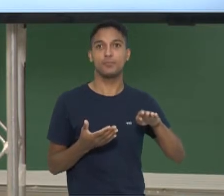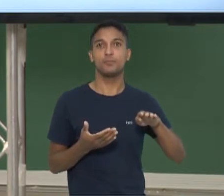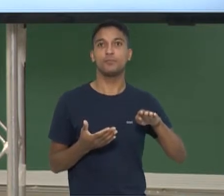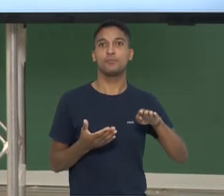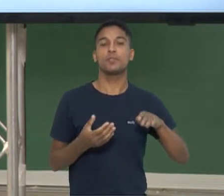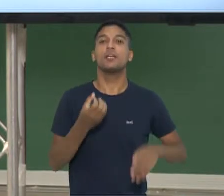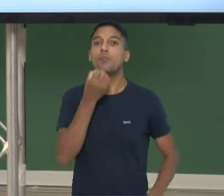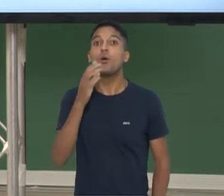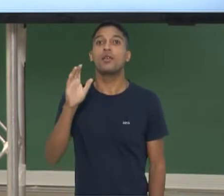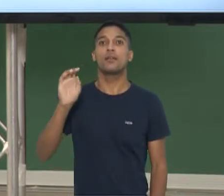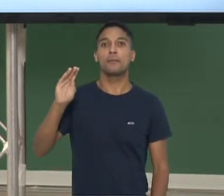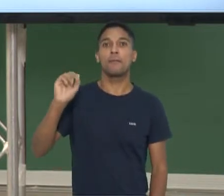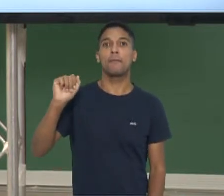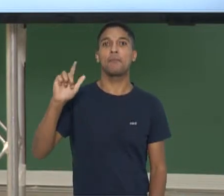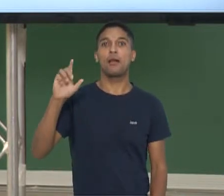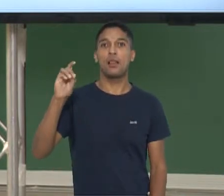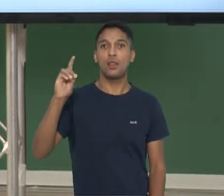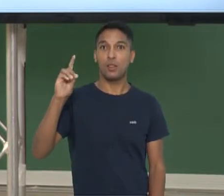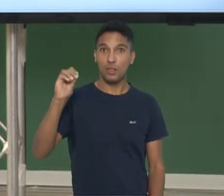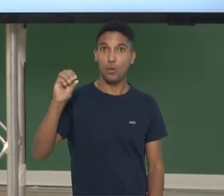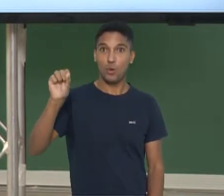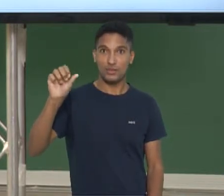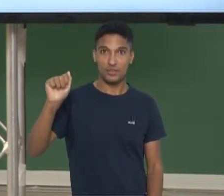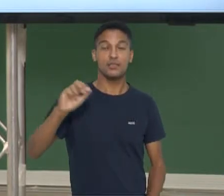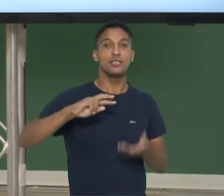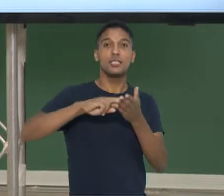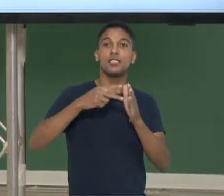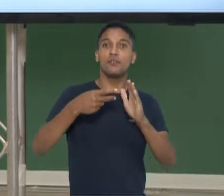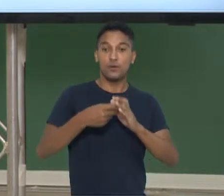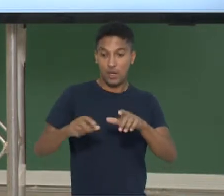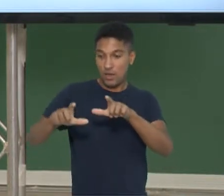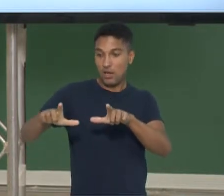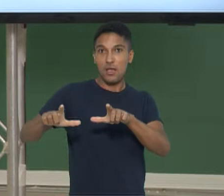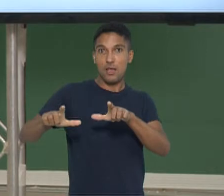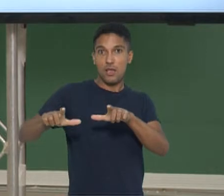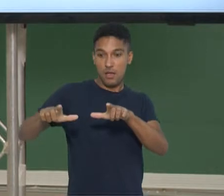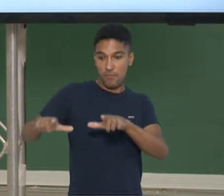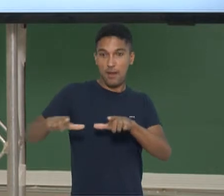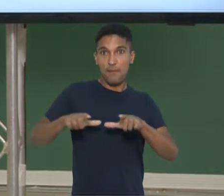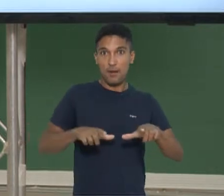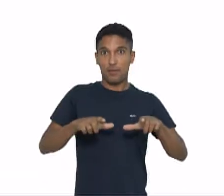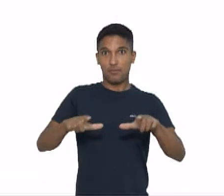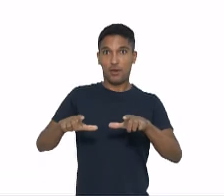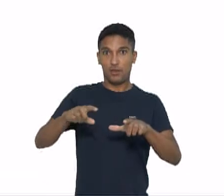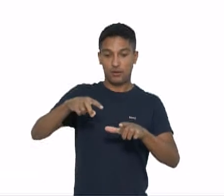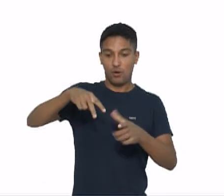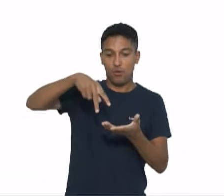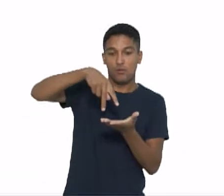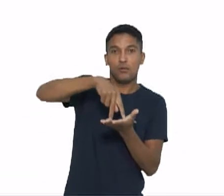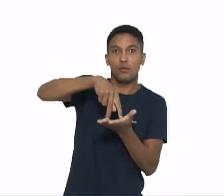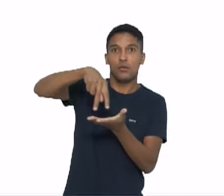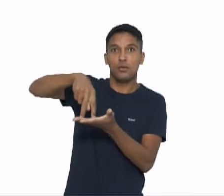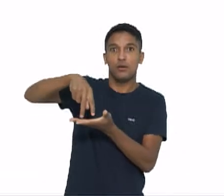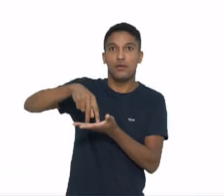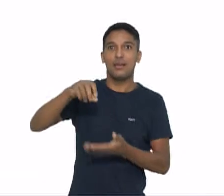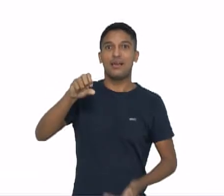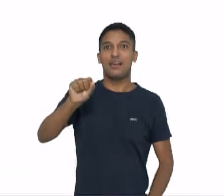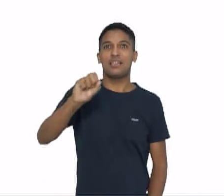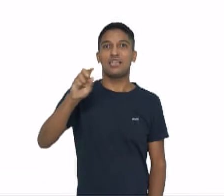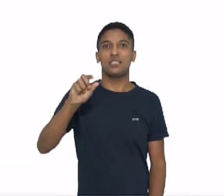cantinho, baldosa significa azulejo. E cimento é cimento, né? Tienen muy poco